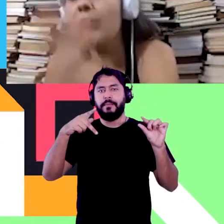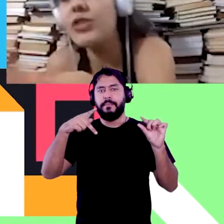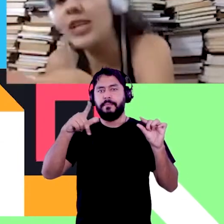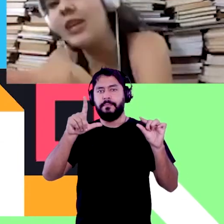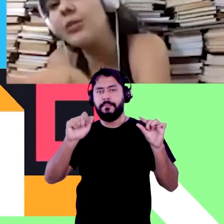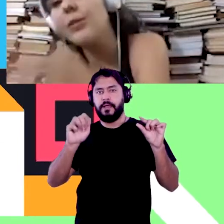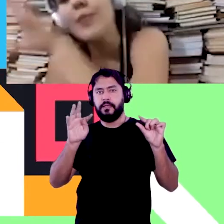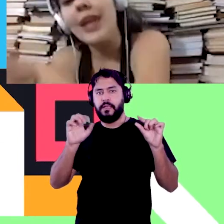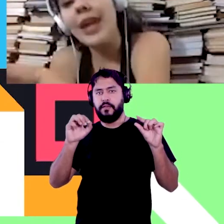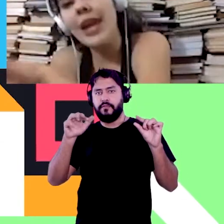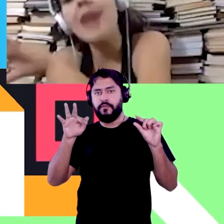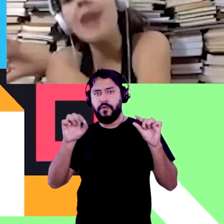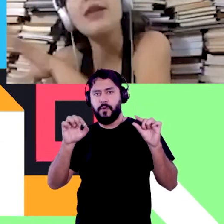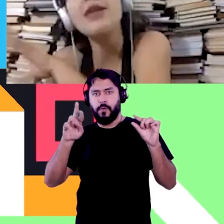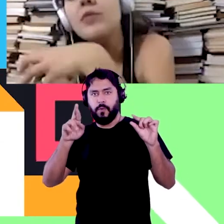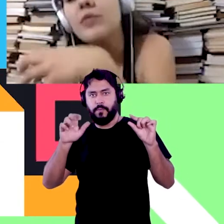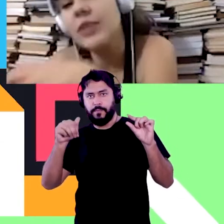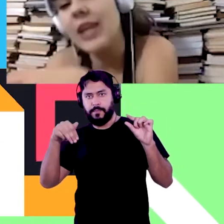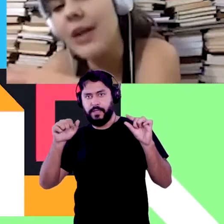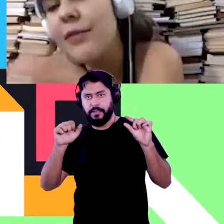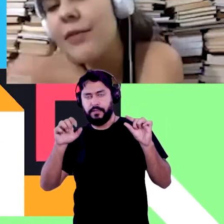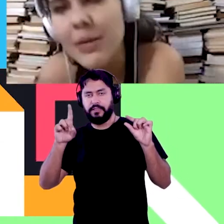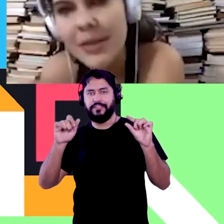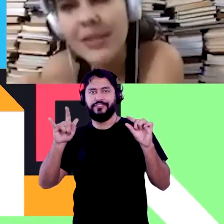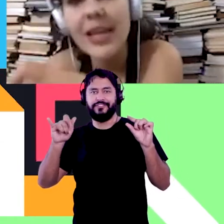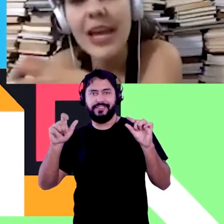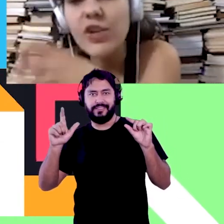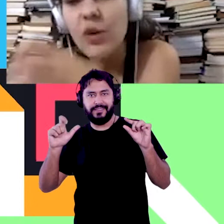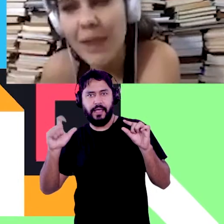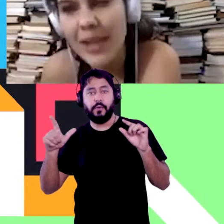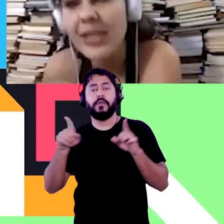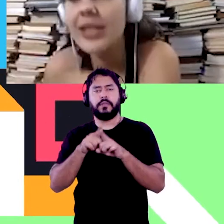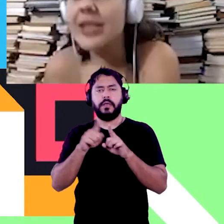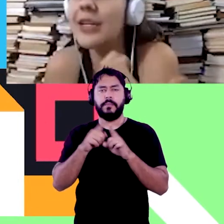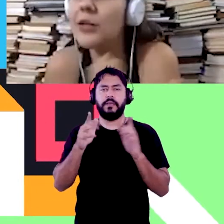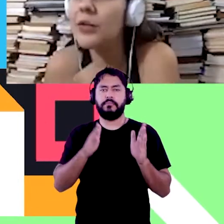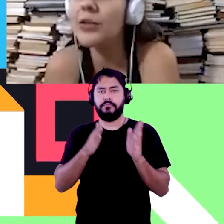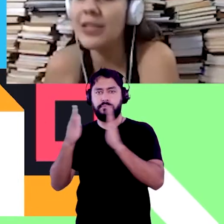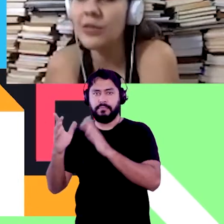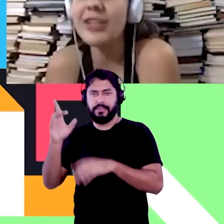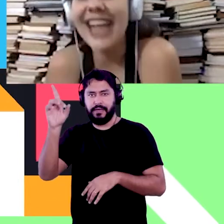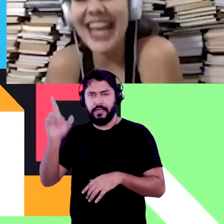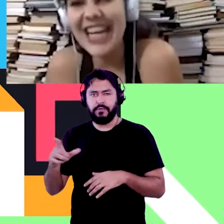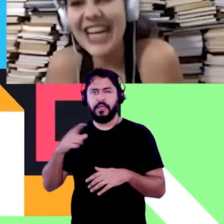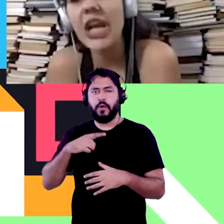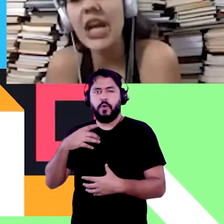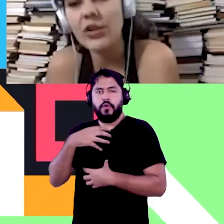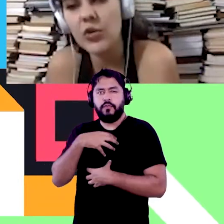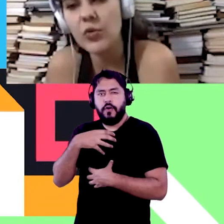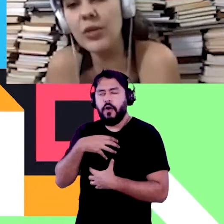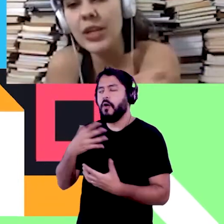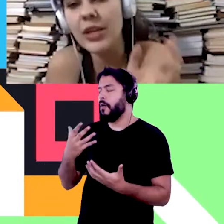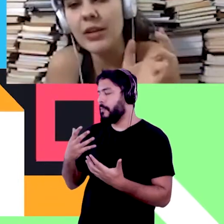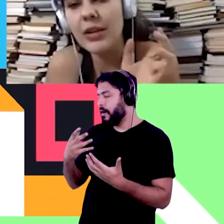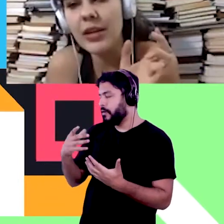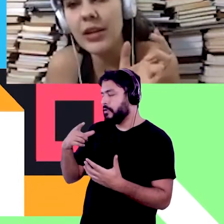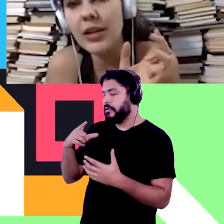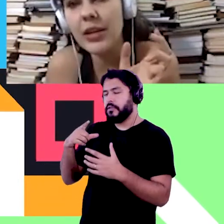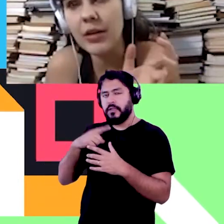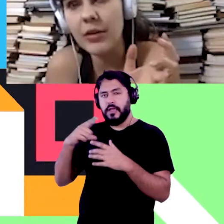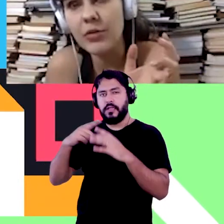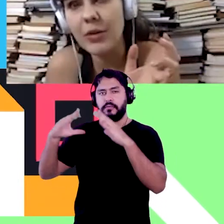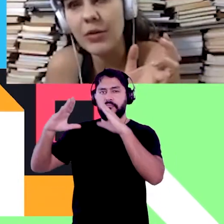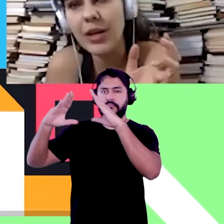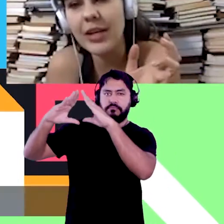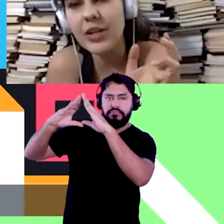lado direito tem algumas formas geométricas nas cores laranja, azul e qual